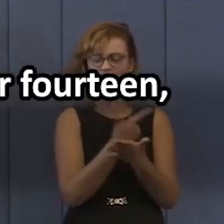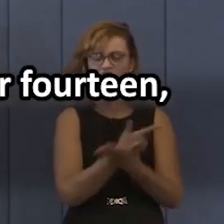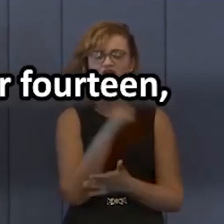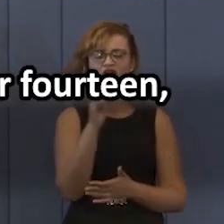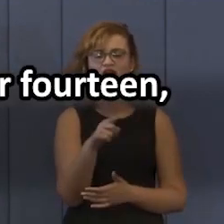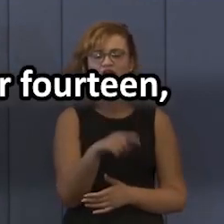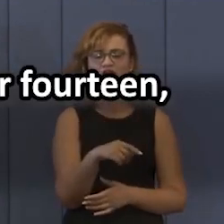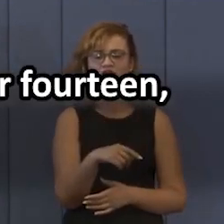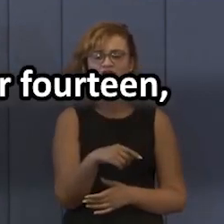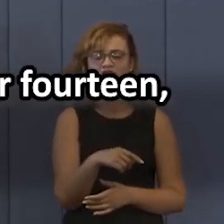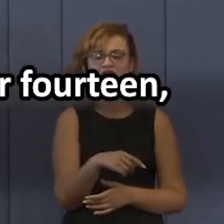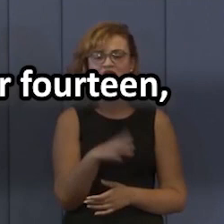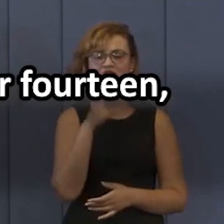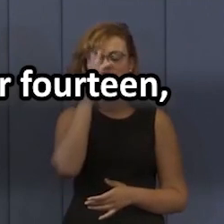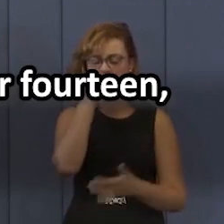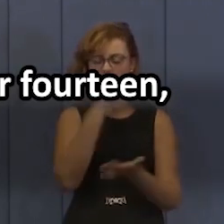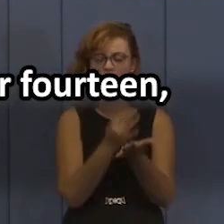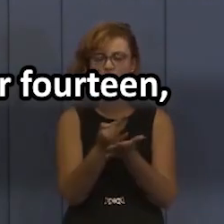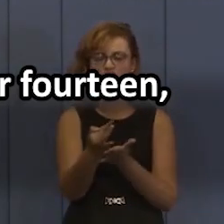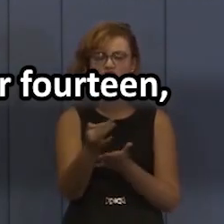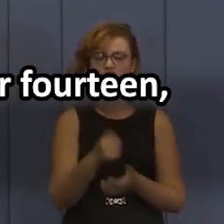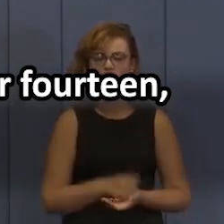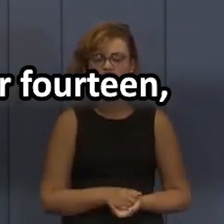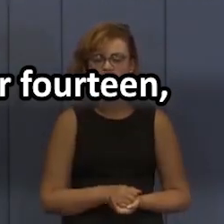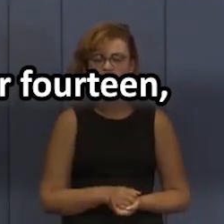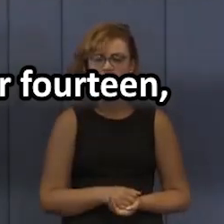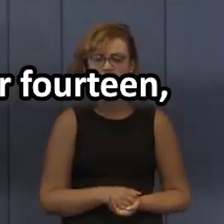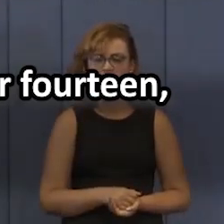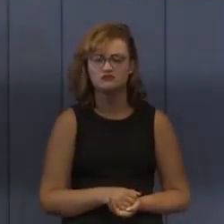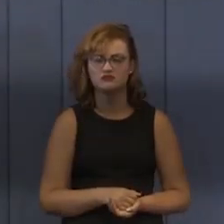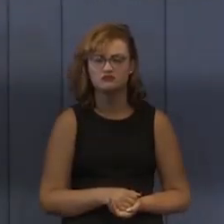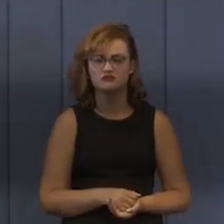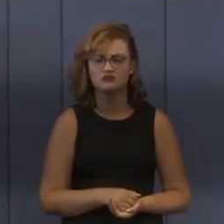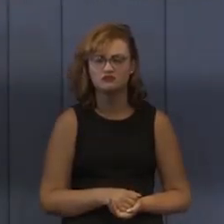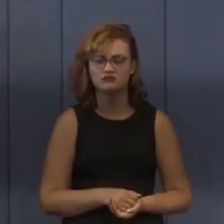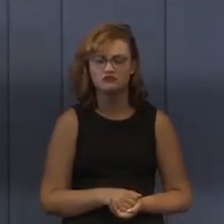capítulo 14, ele fala que a chave de tudo isso é a lealdade.